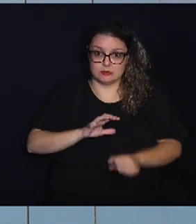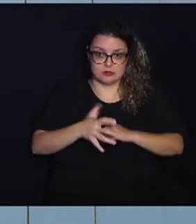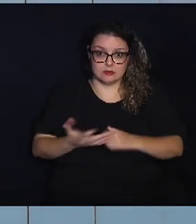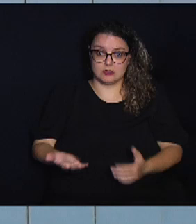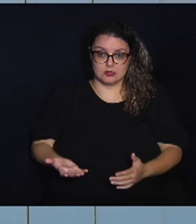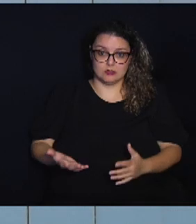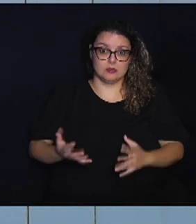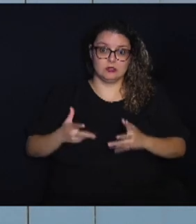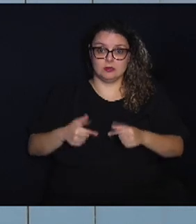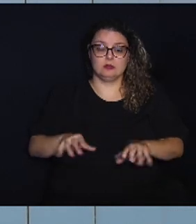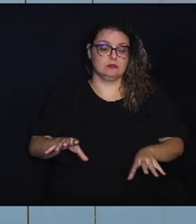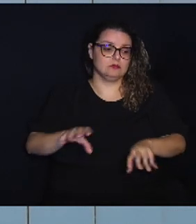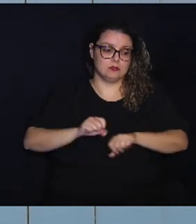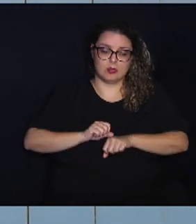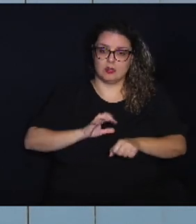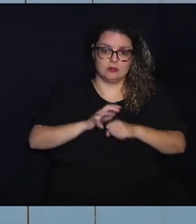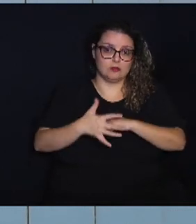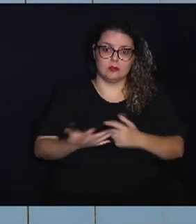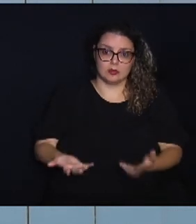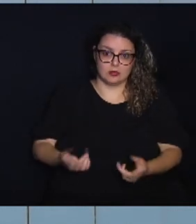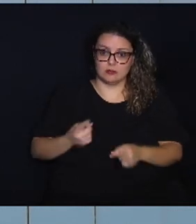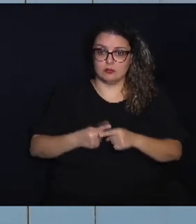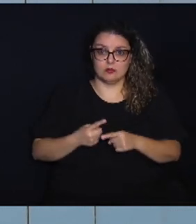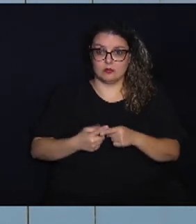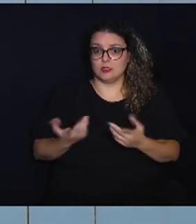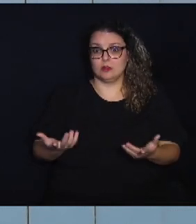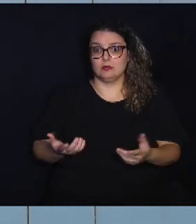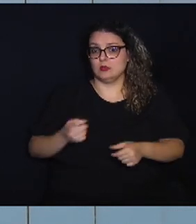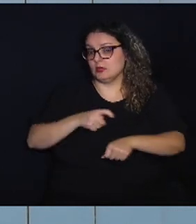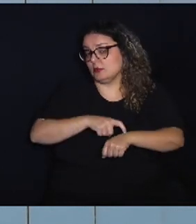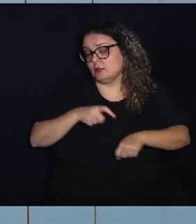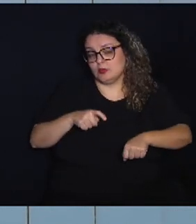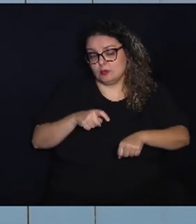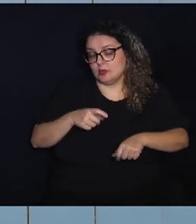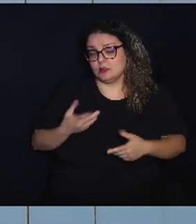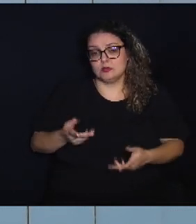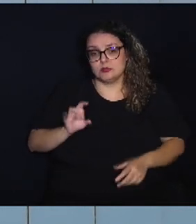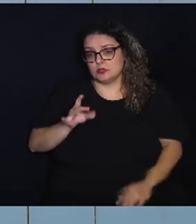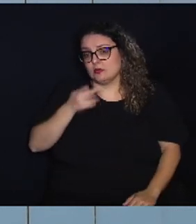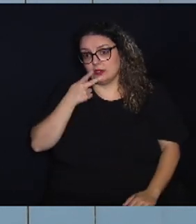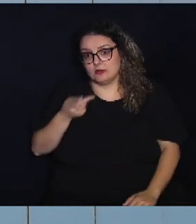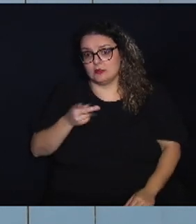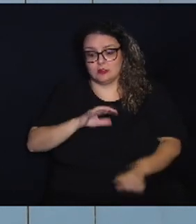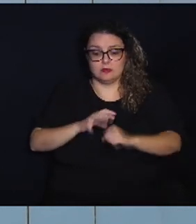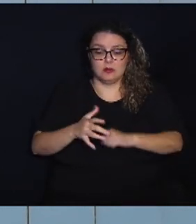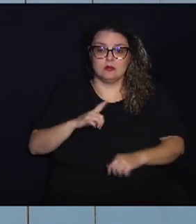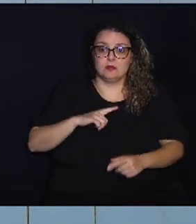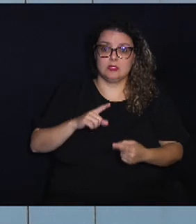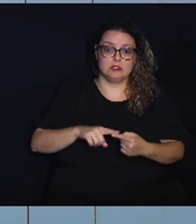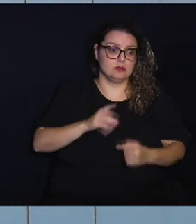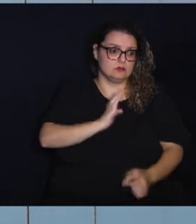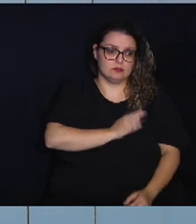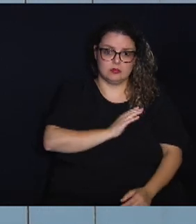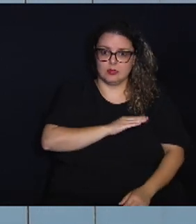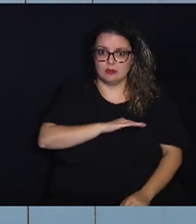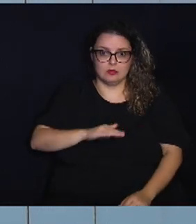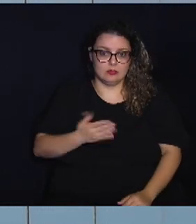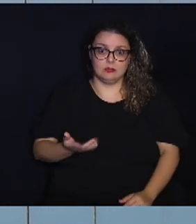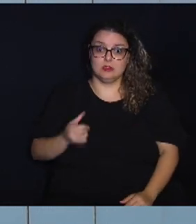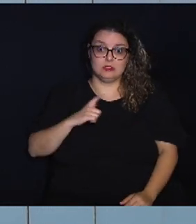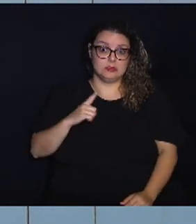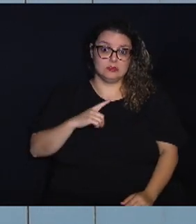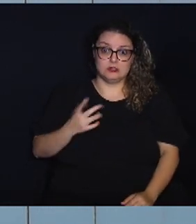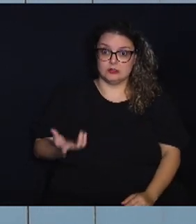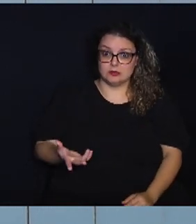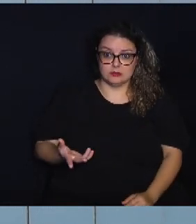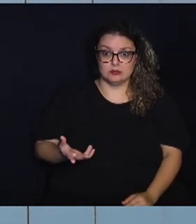acabavam assimilando essa questão aí do Covid, porque era um momento que só se falava nisso. Mas tem o infarto, tem